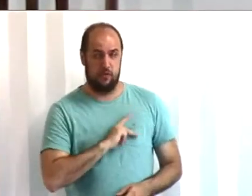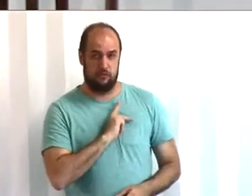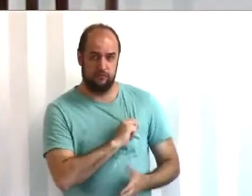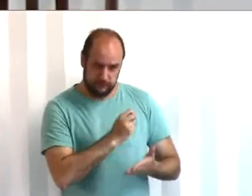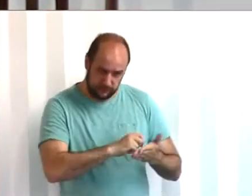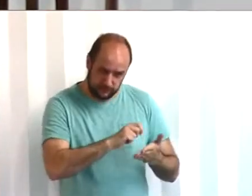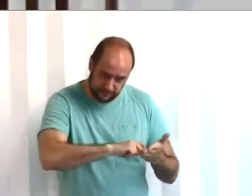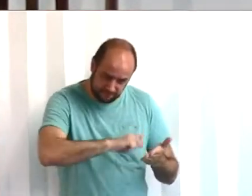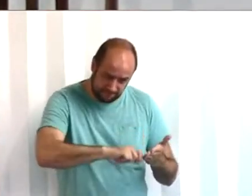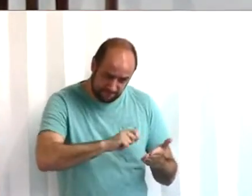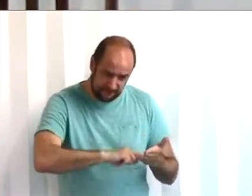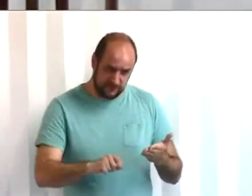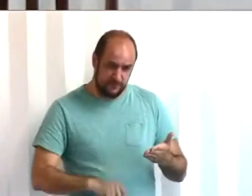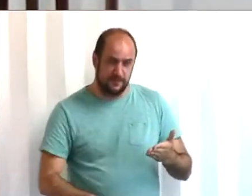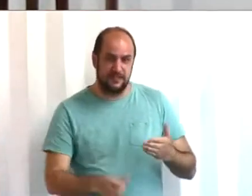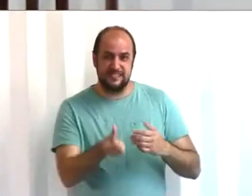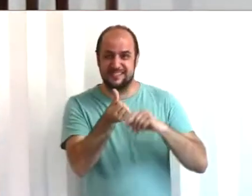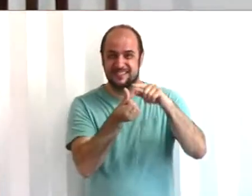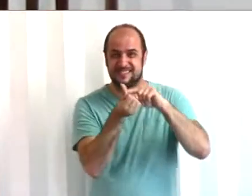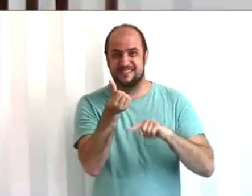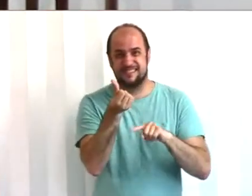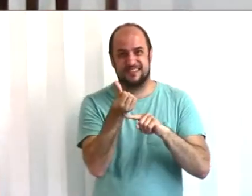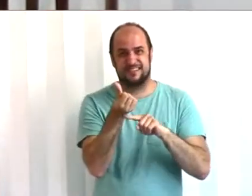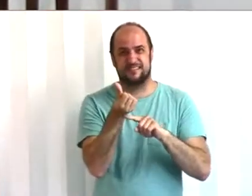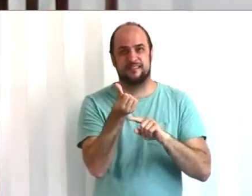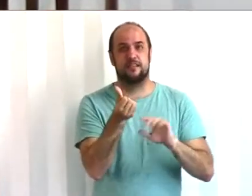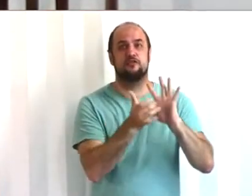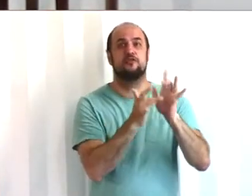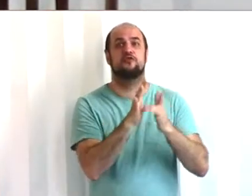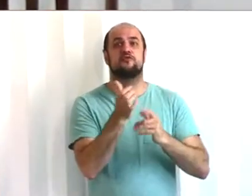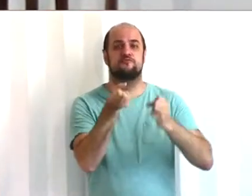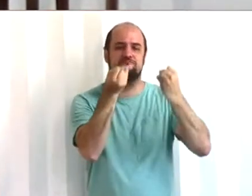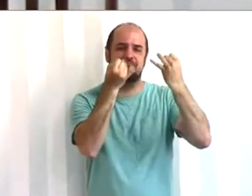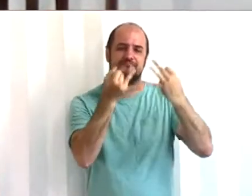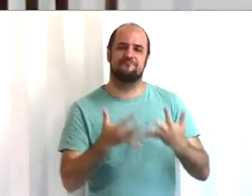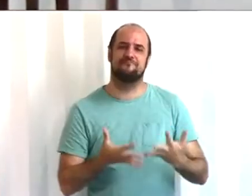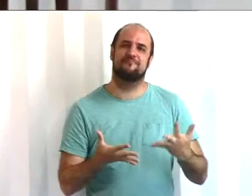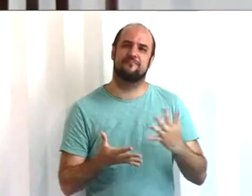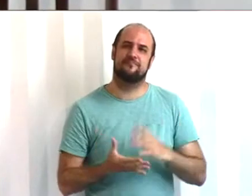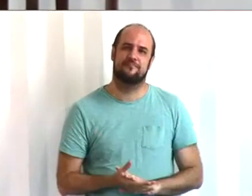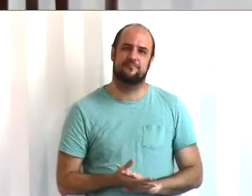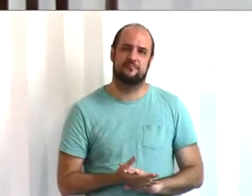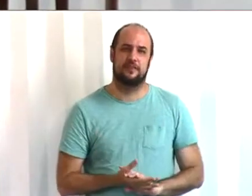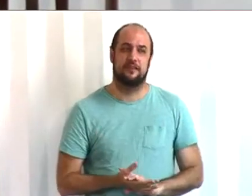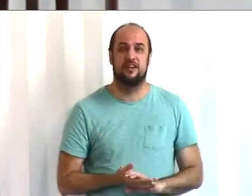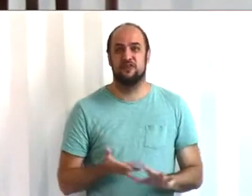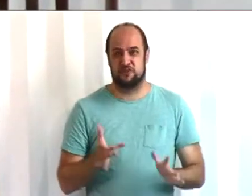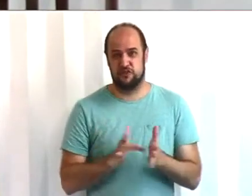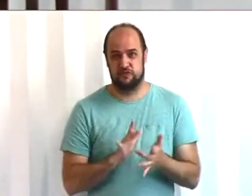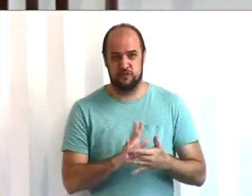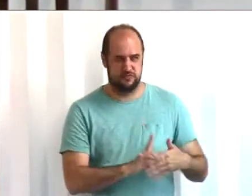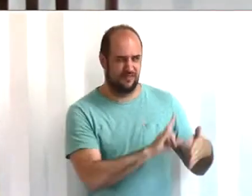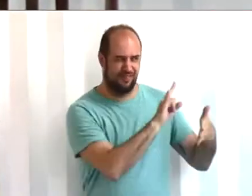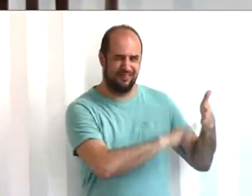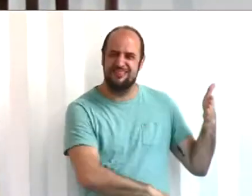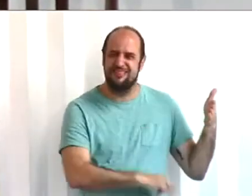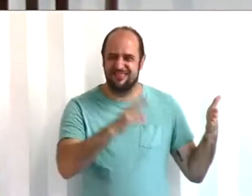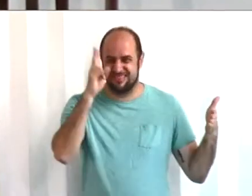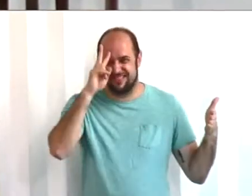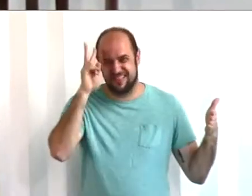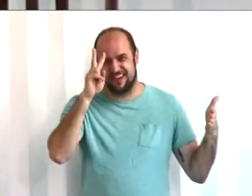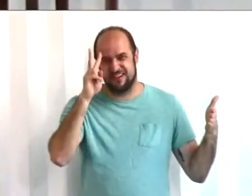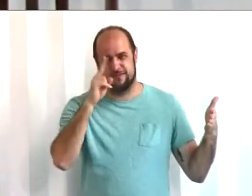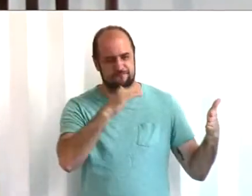e discorre em 6 formas, quem é Jesus? O Jesus esquecido, meus irmãos, o Jesus que não está